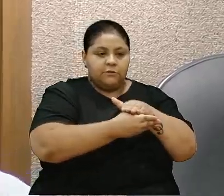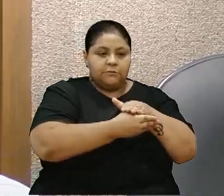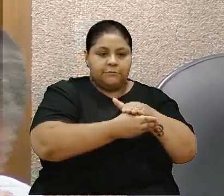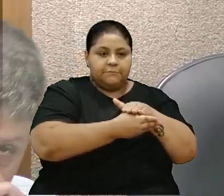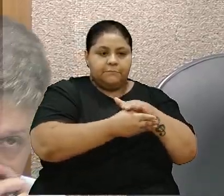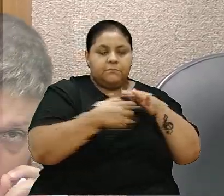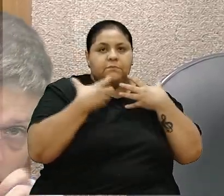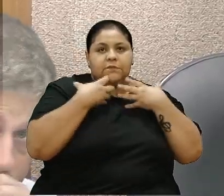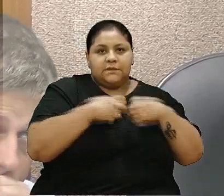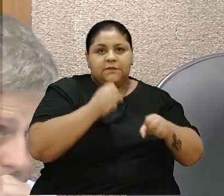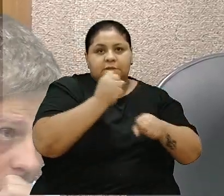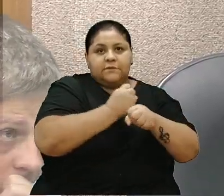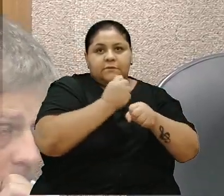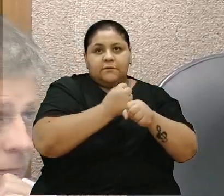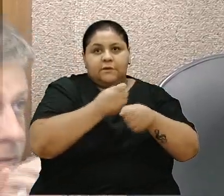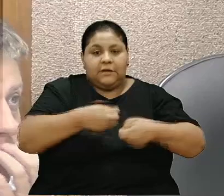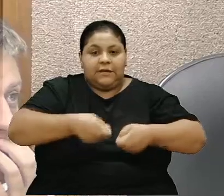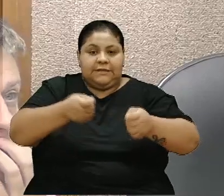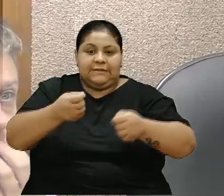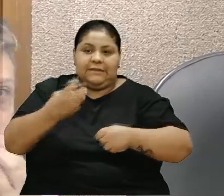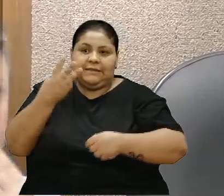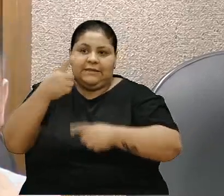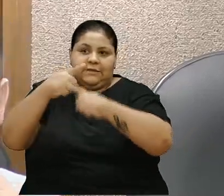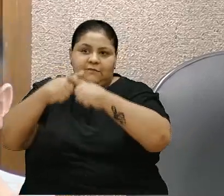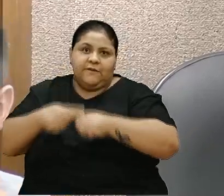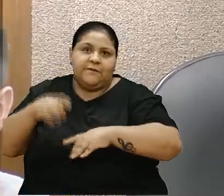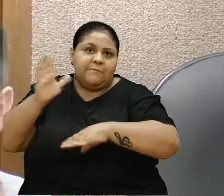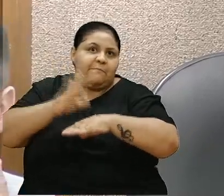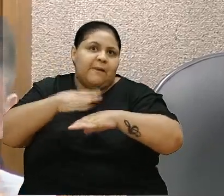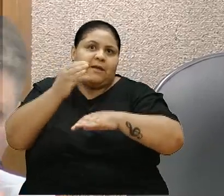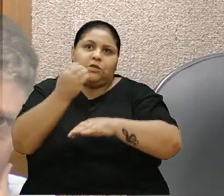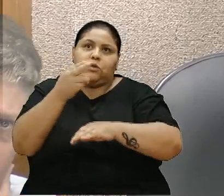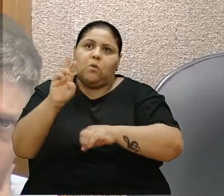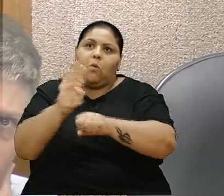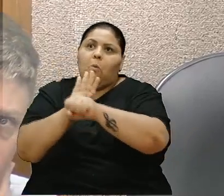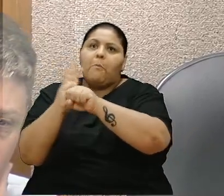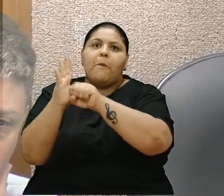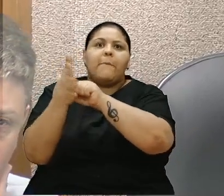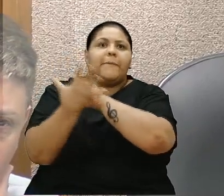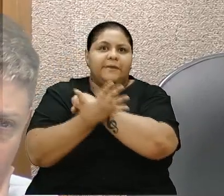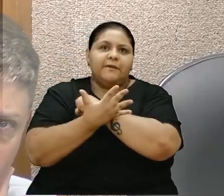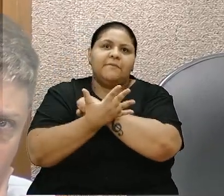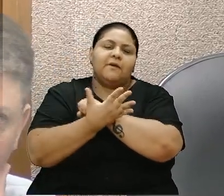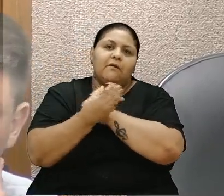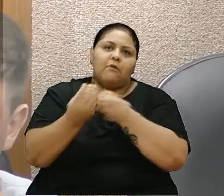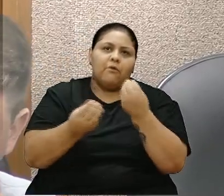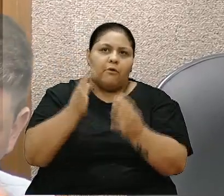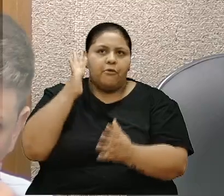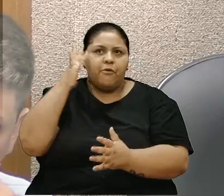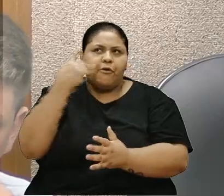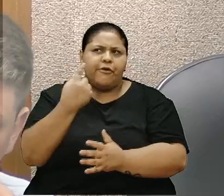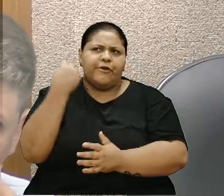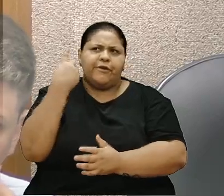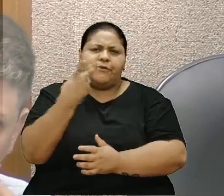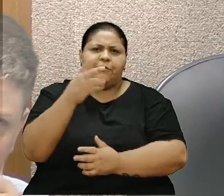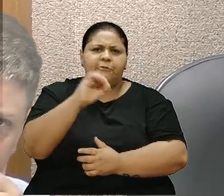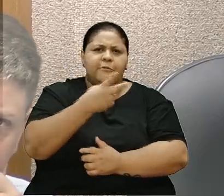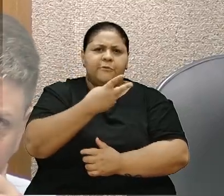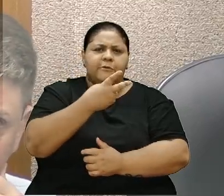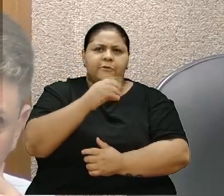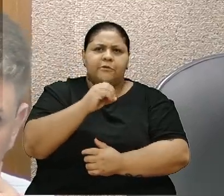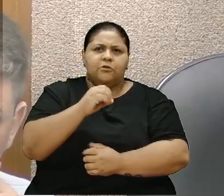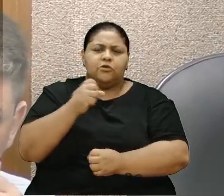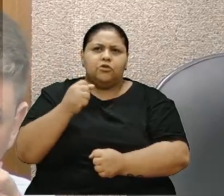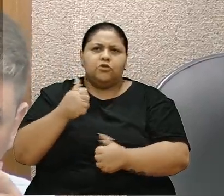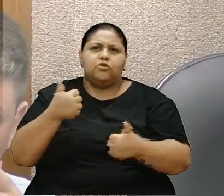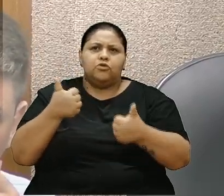e que tu vai gastar 3 vezes mais, ou uma pandemia, como foi o caso que a gente enfrentou lá em 2020 junto com o prefeito